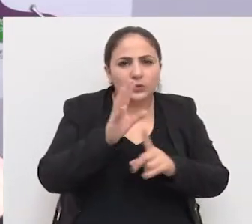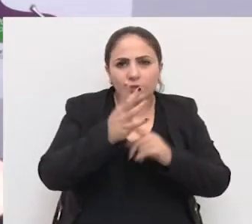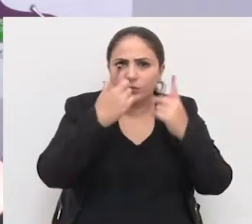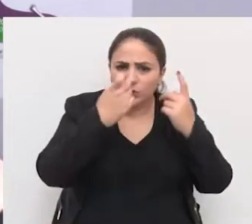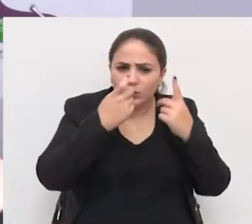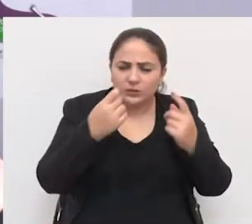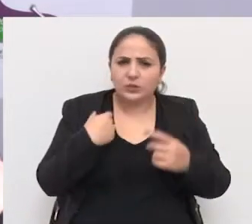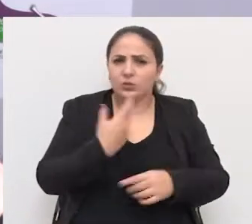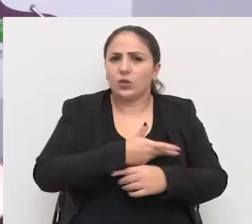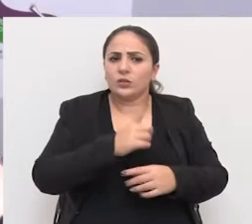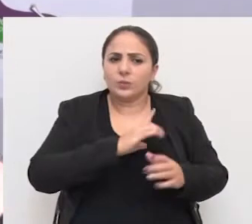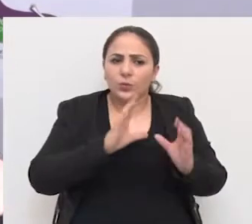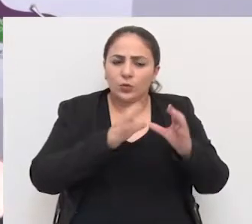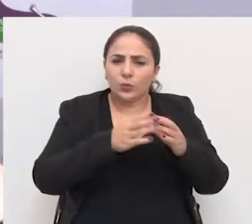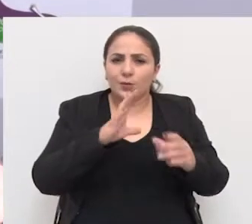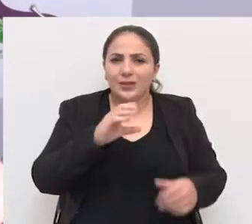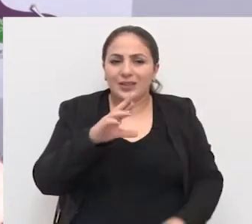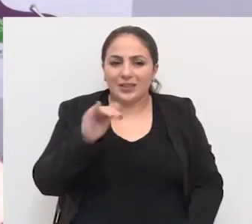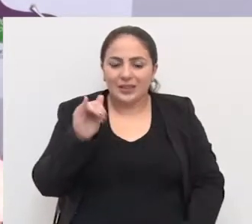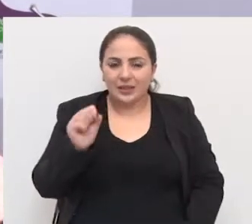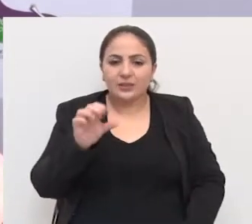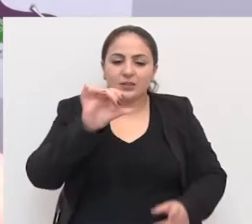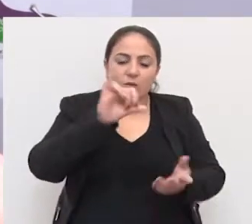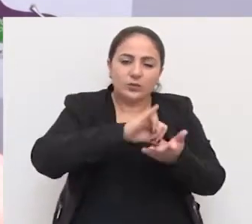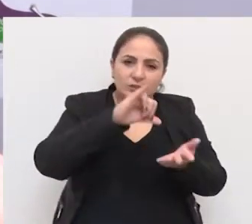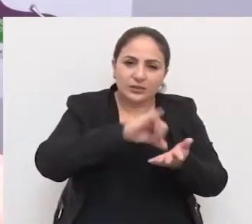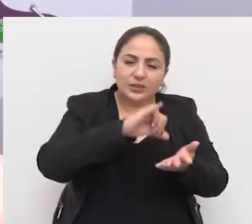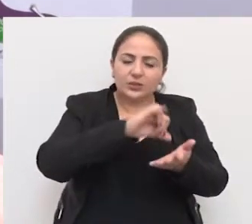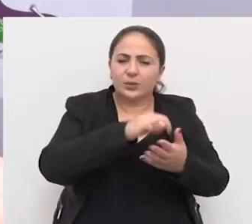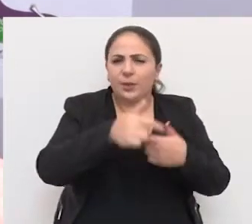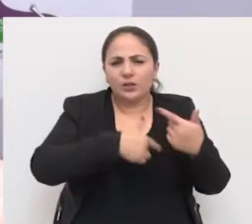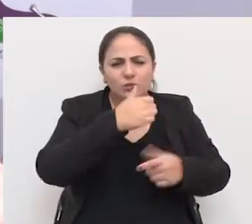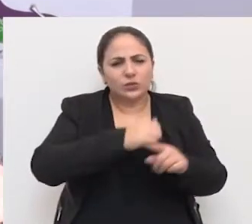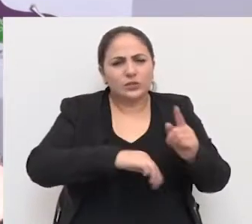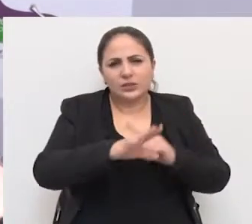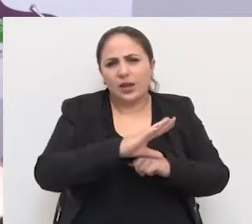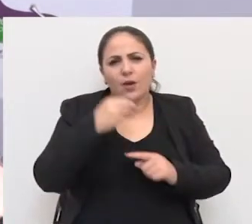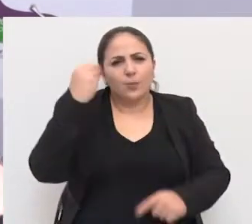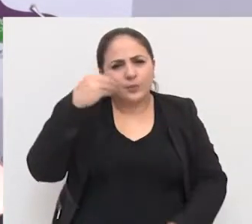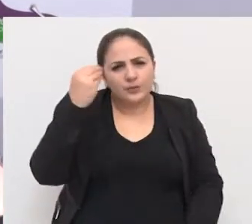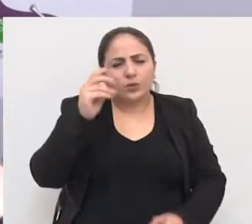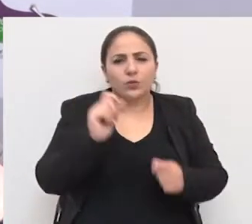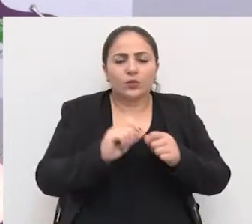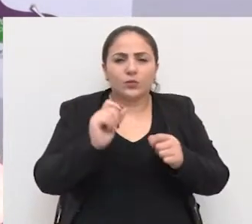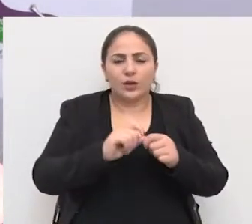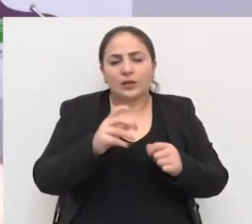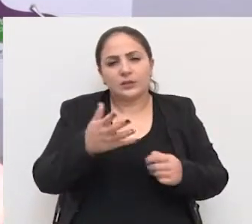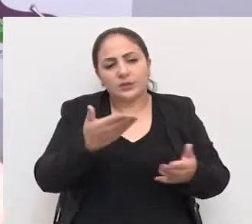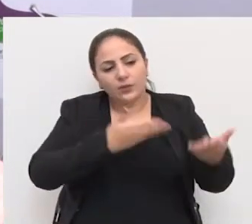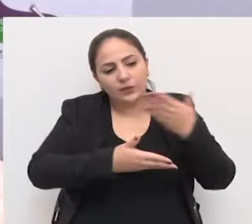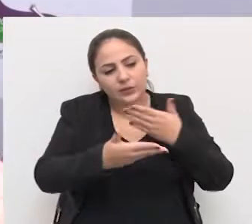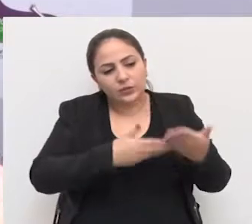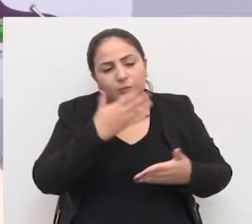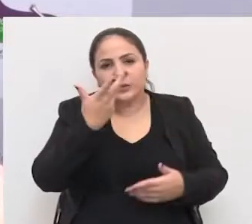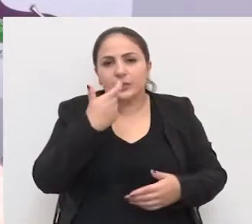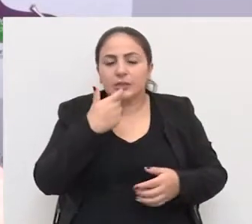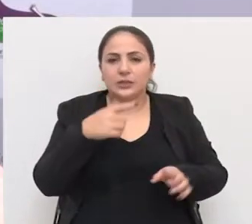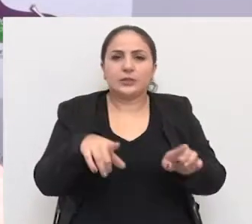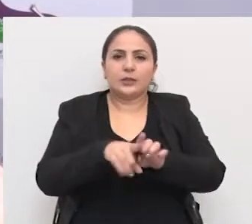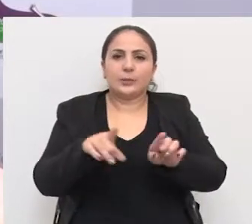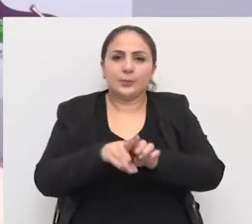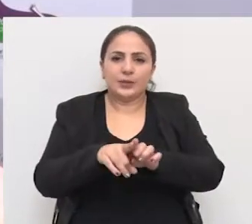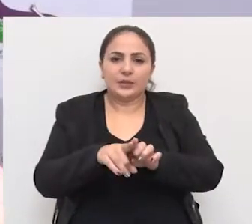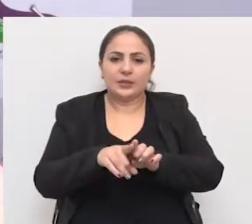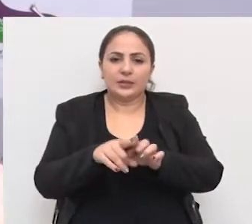temos uma equipe no CREAS, que é este centro, de assistentes sociais, psicólogos que fazem, né, a acolhida, o atendimento